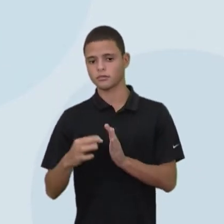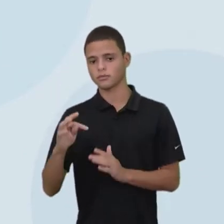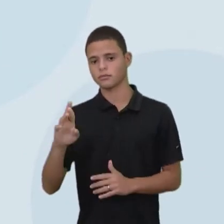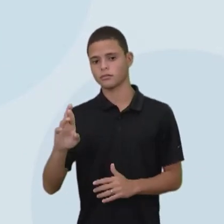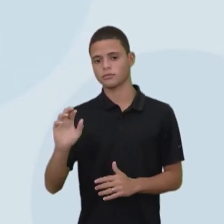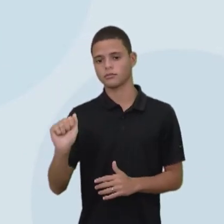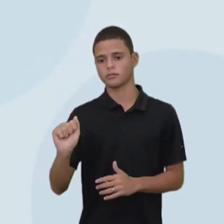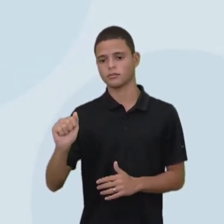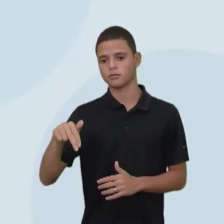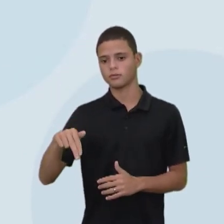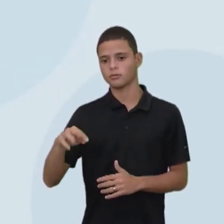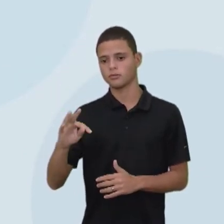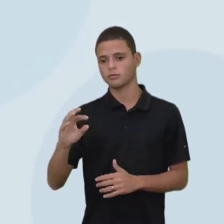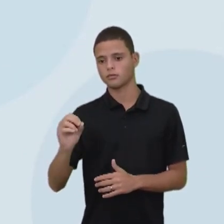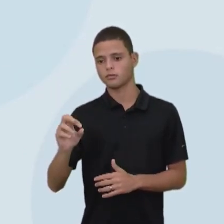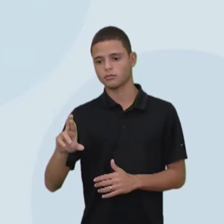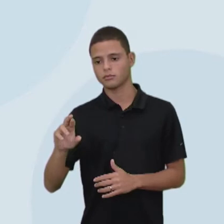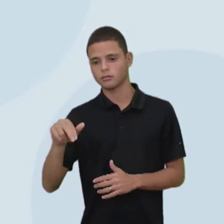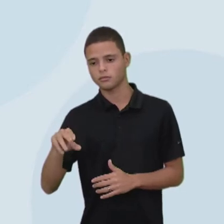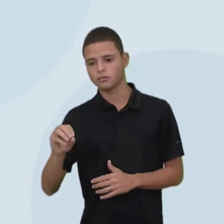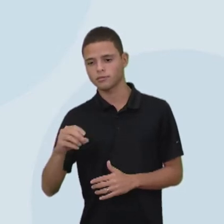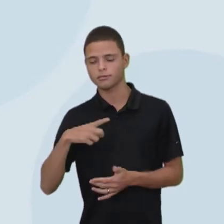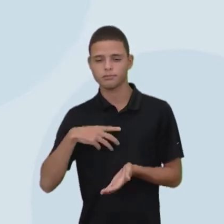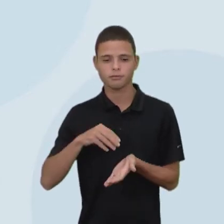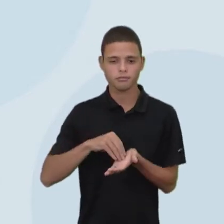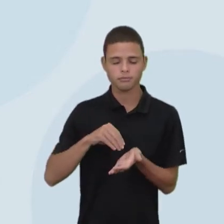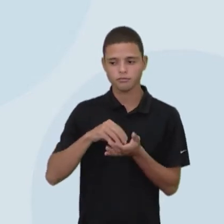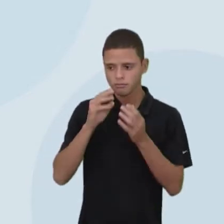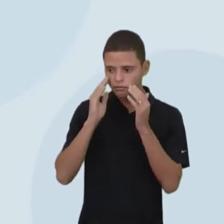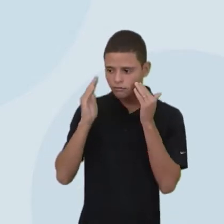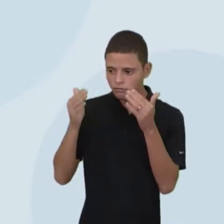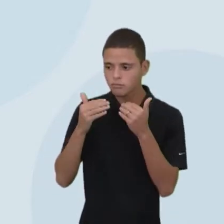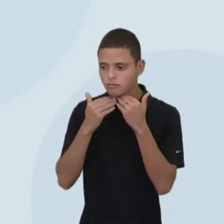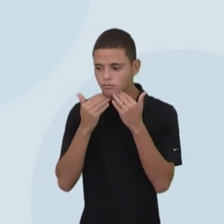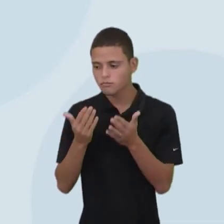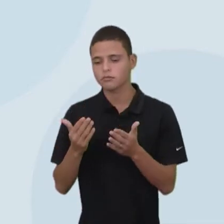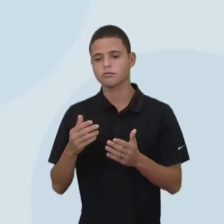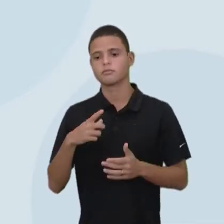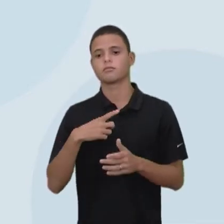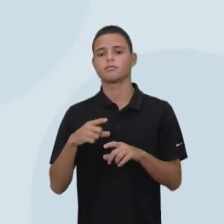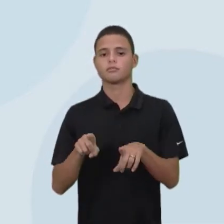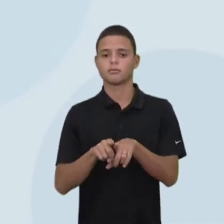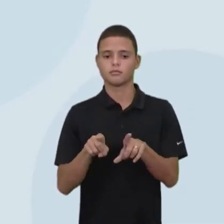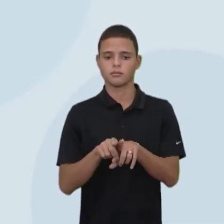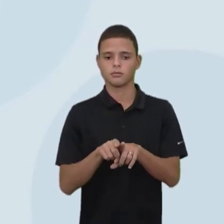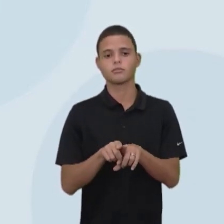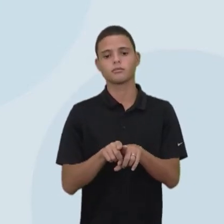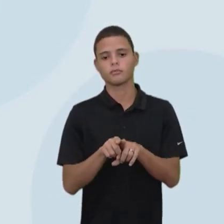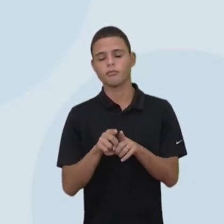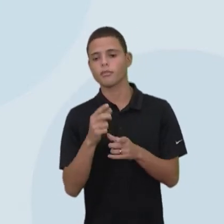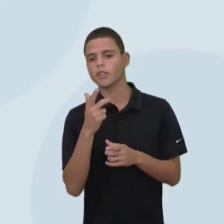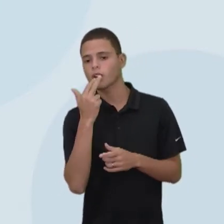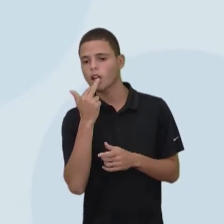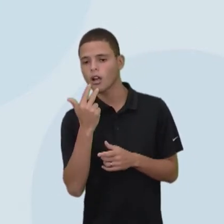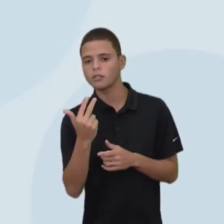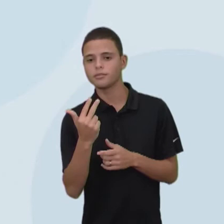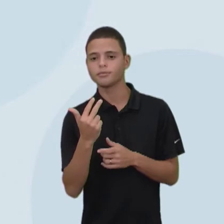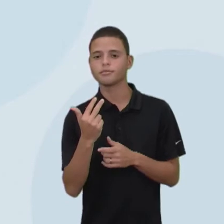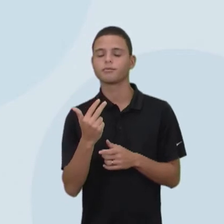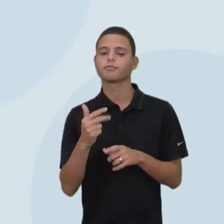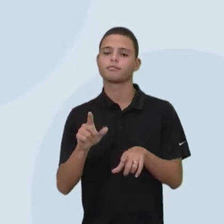transtorno, vão ter ali, olha, déficit de atenção, vão ter também ali, olha, déficit na linguagem e